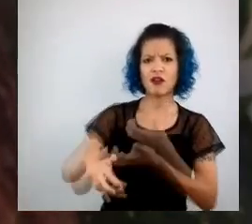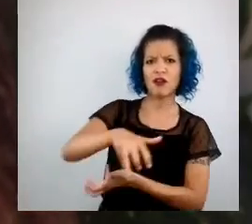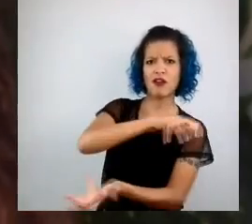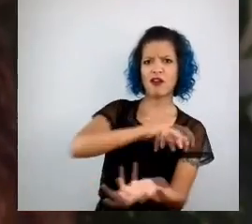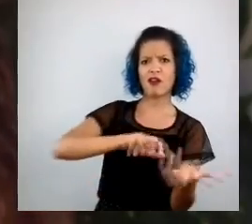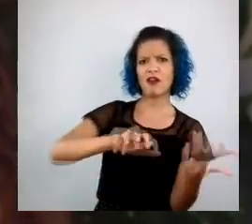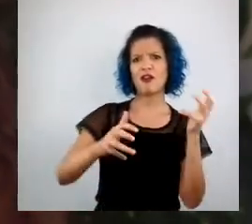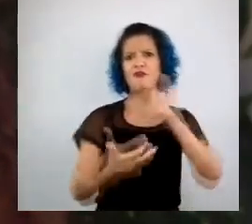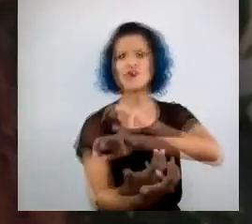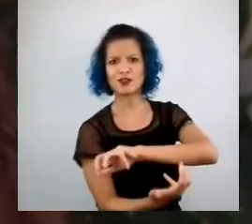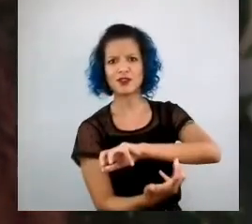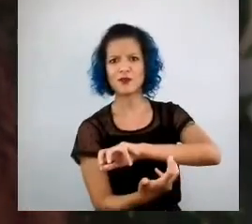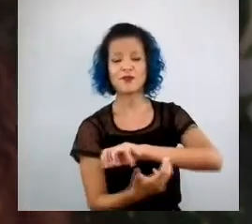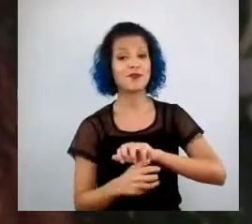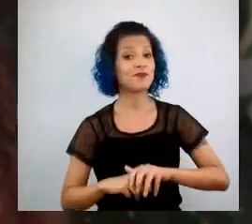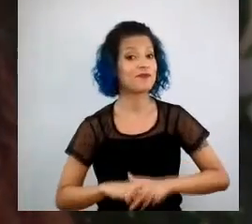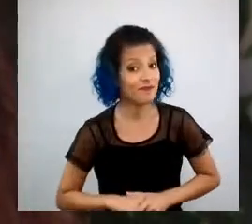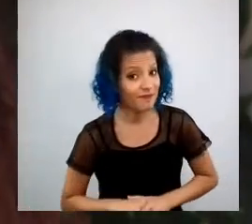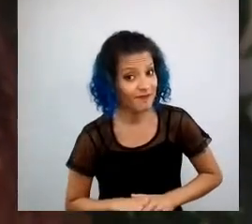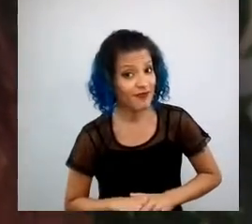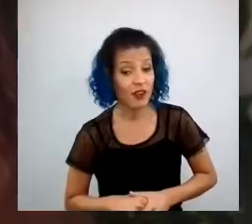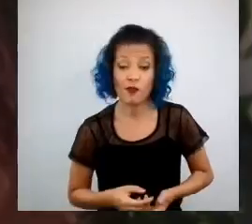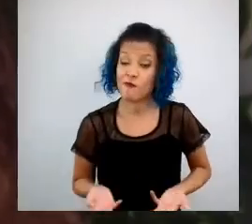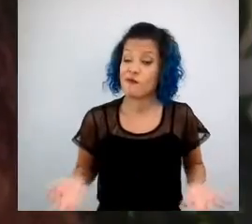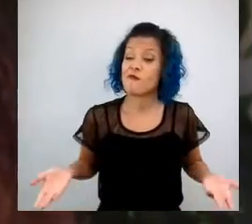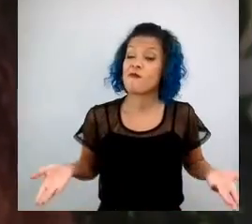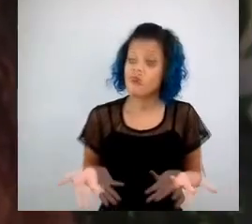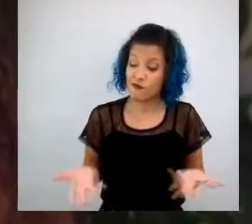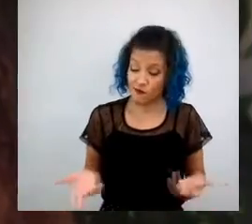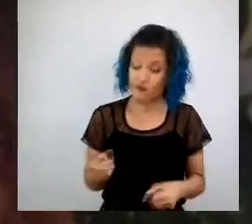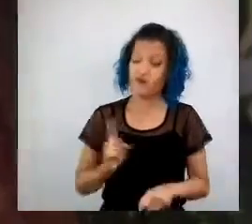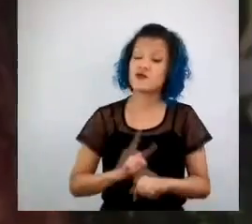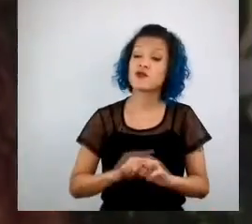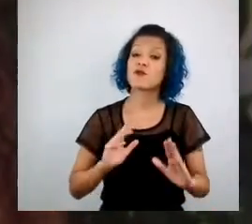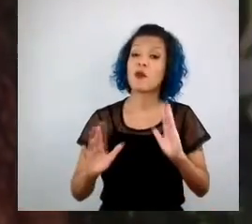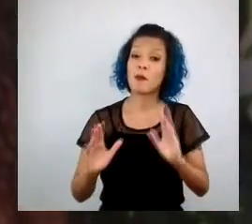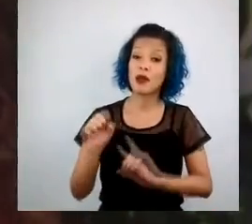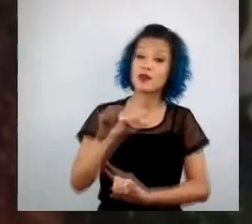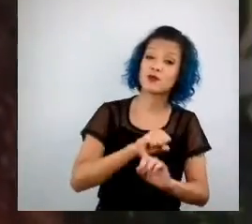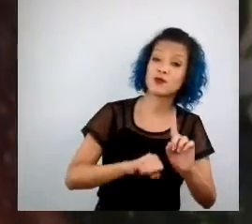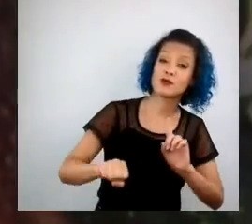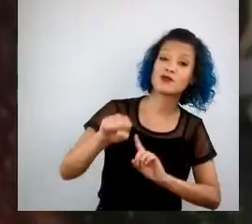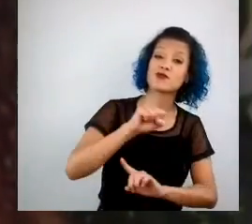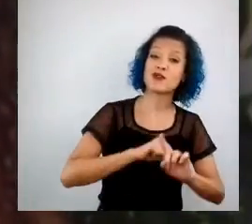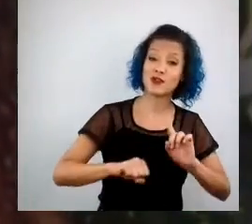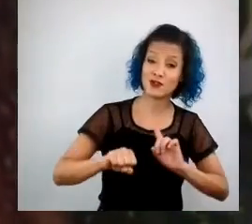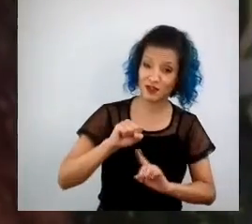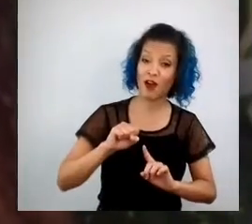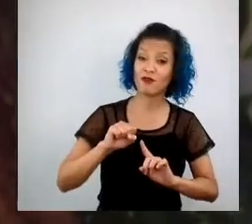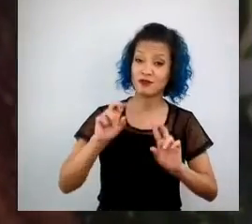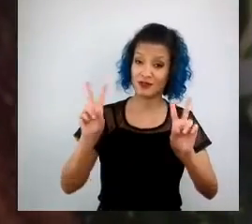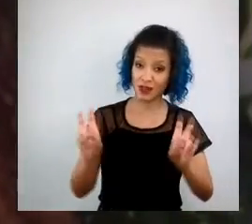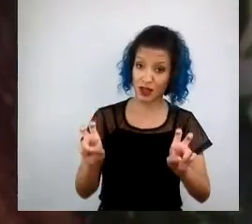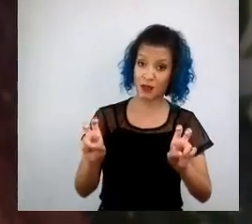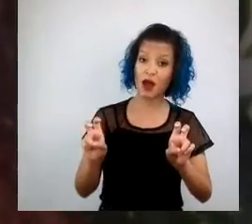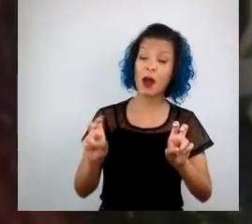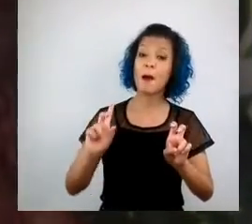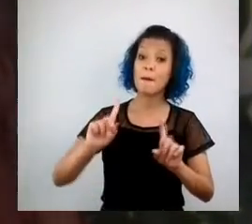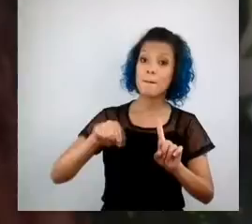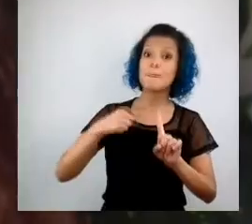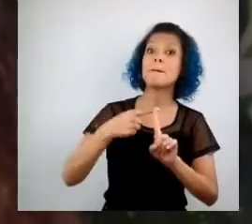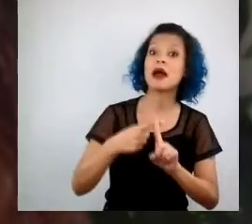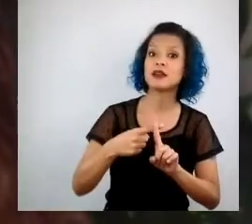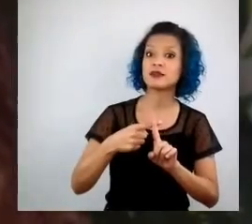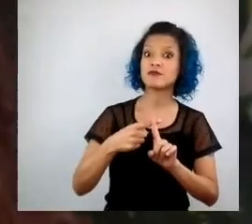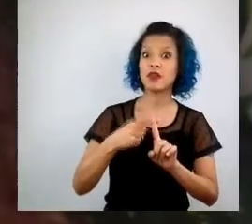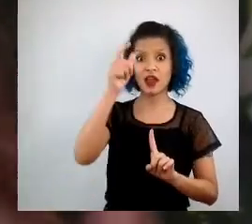Hoje a gente vive num momento que, além da questão social, a diversidade é, sim, uma vantagem competitiva,